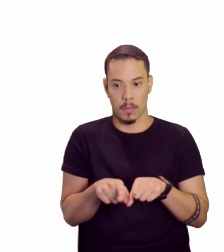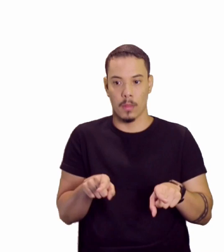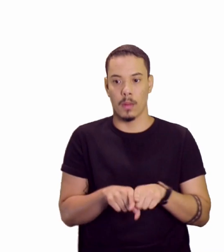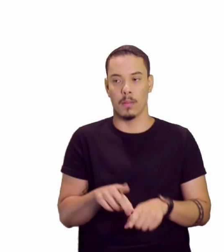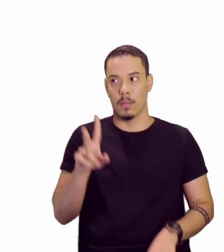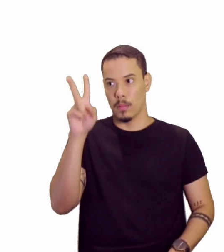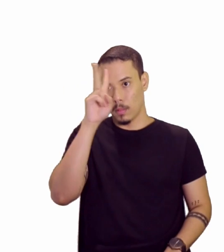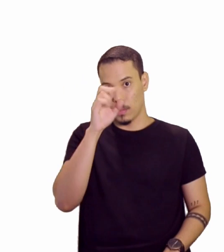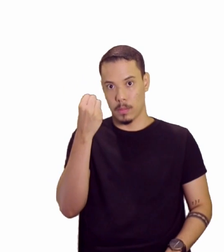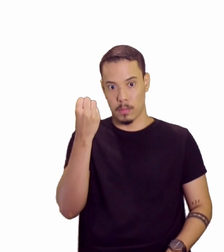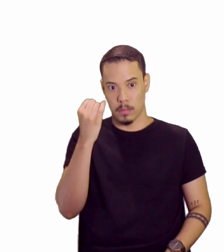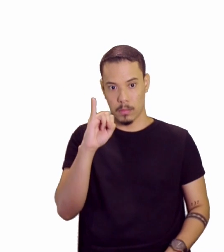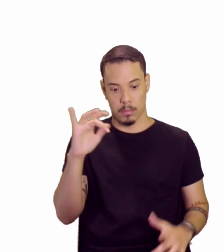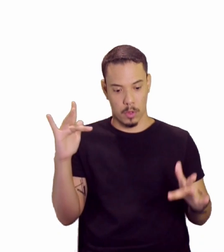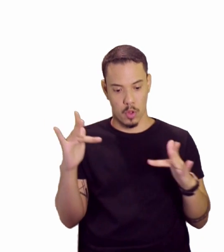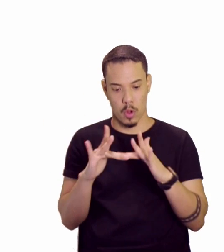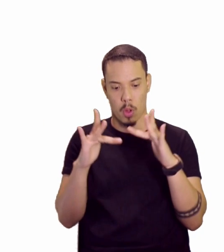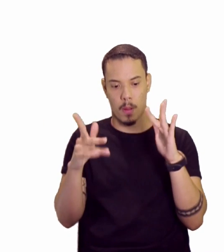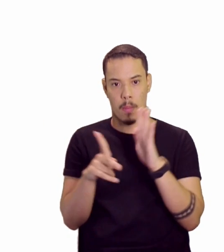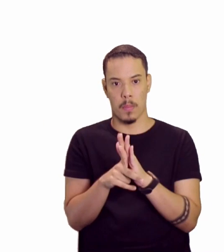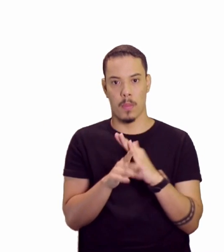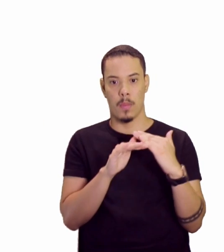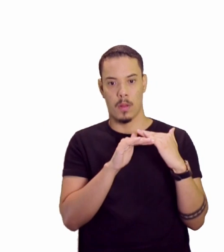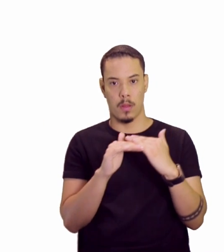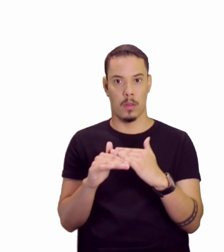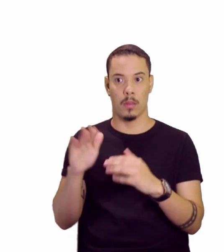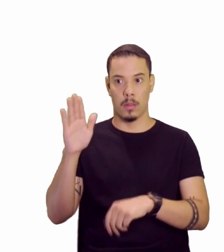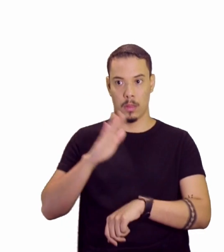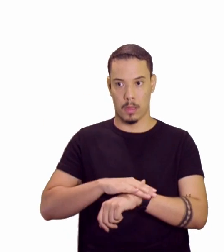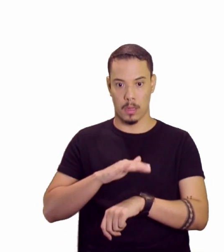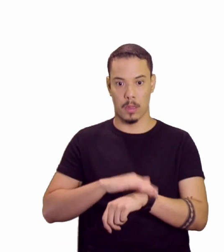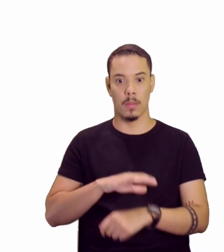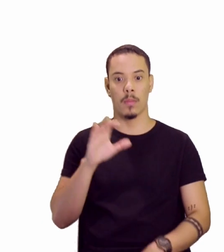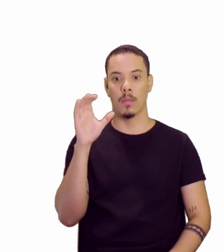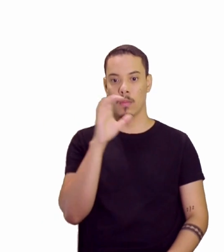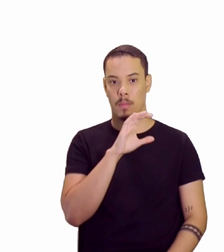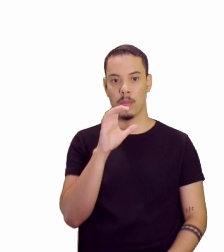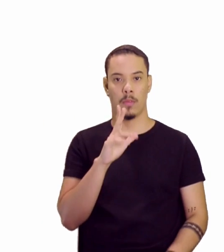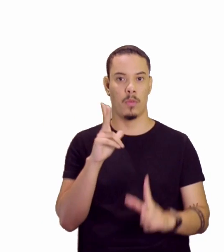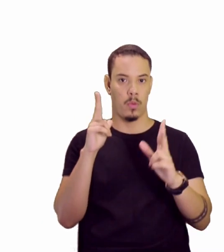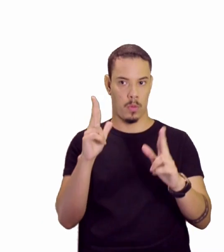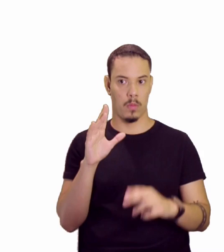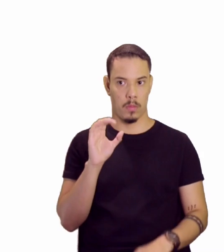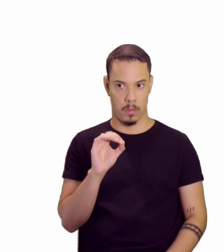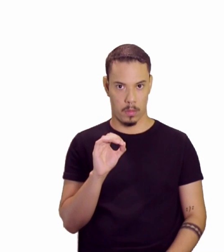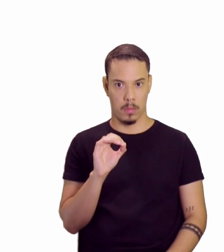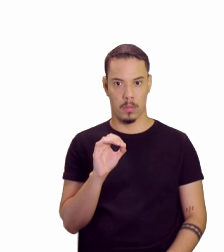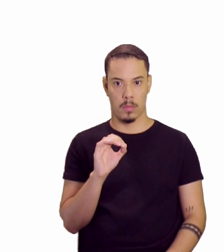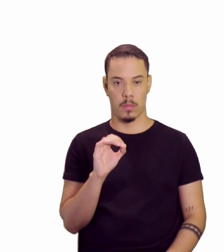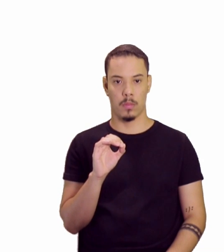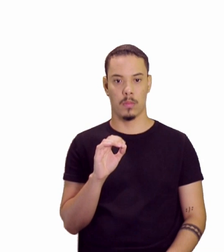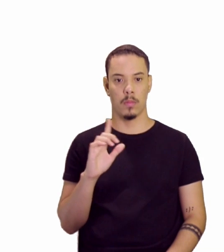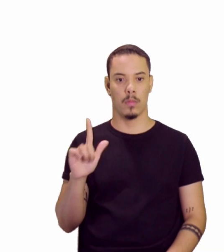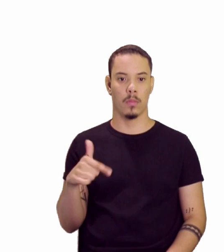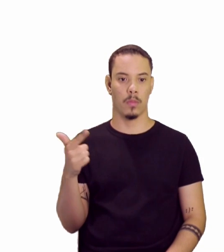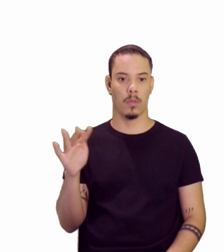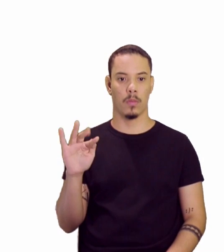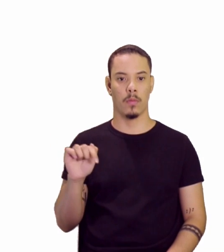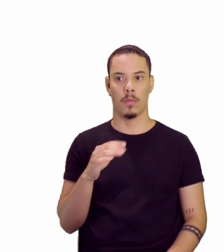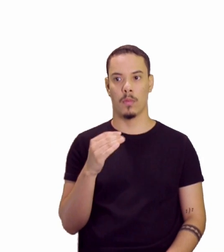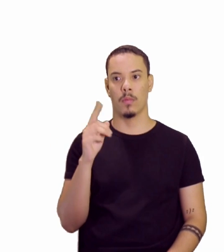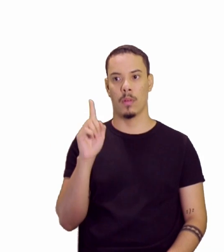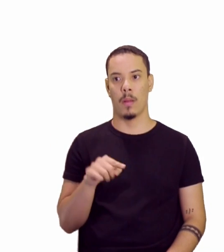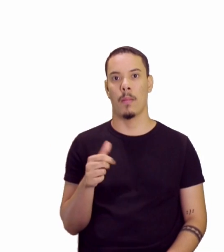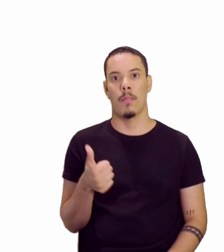ele toca o eixo do tempo, a nossa velocidade, ela é igual a 0, certo? E aqui a nossa função é de